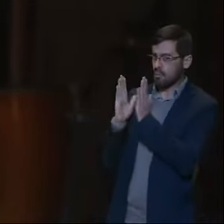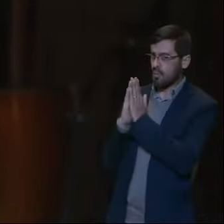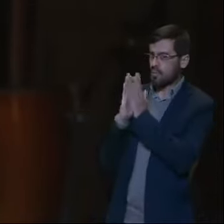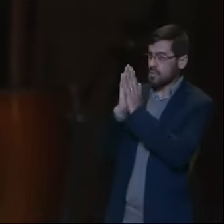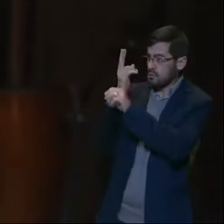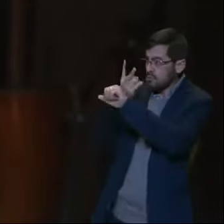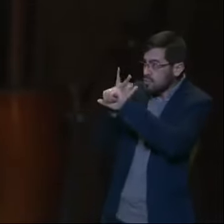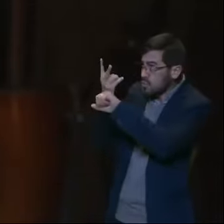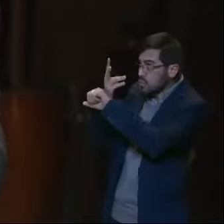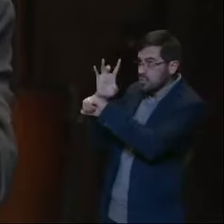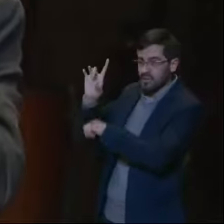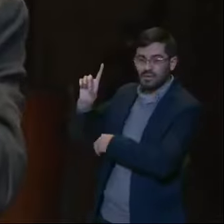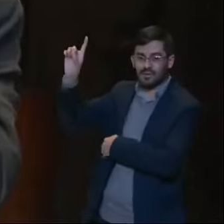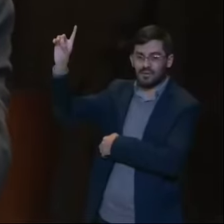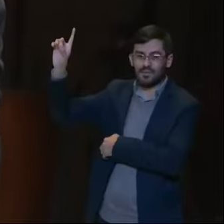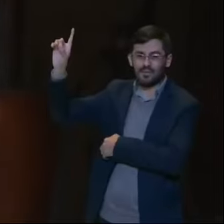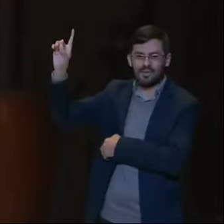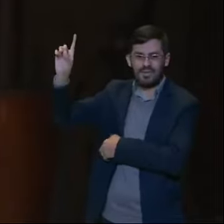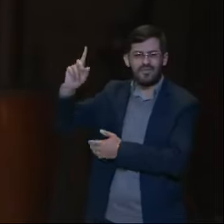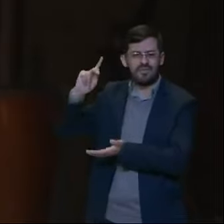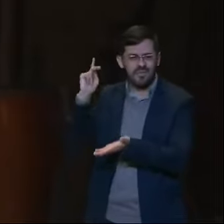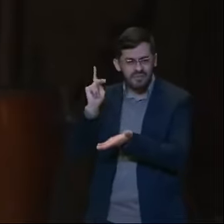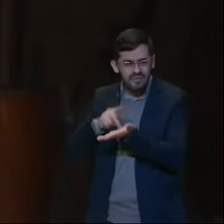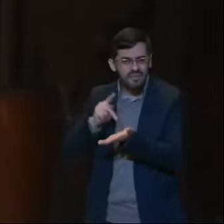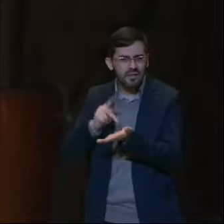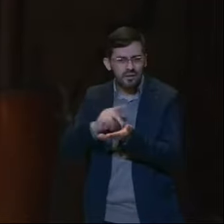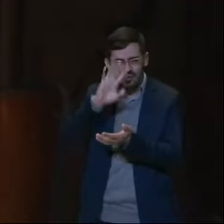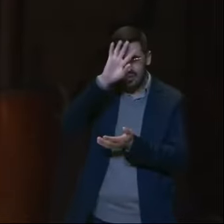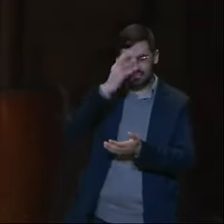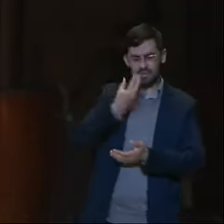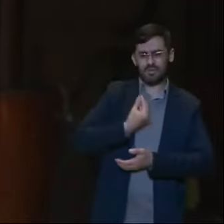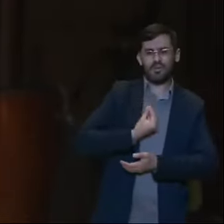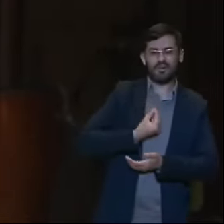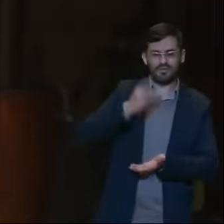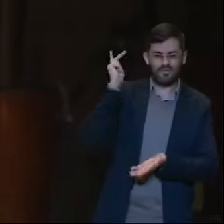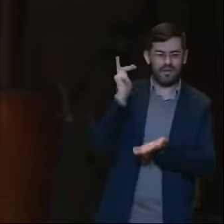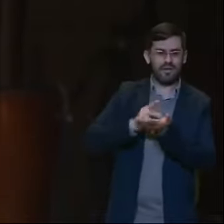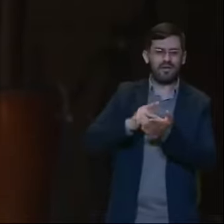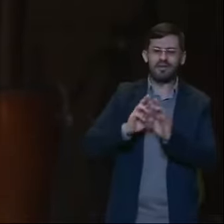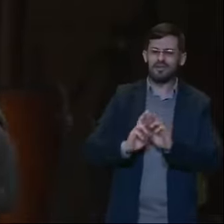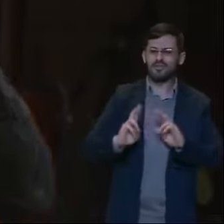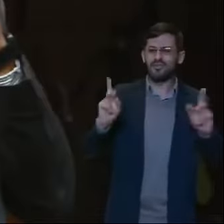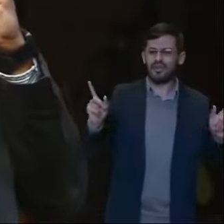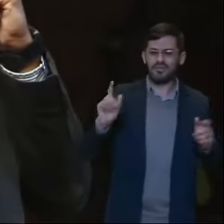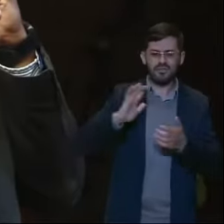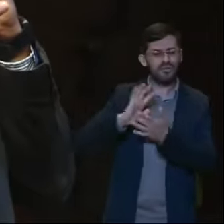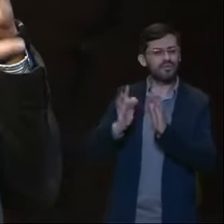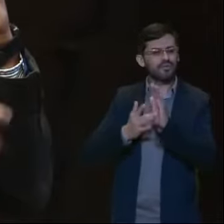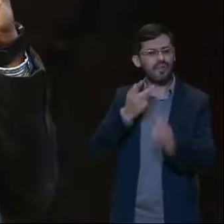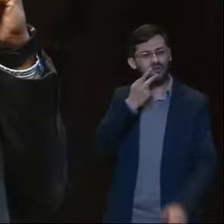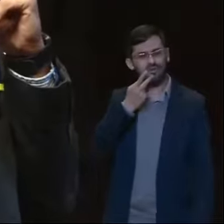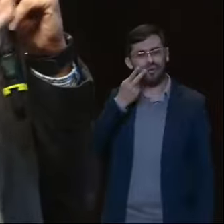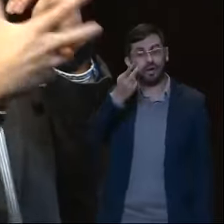Pai. Meus irmãos, eu diria que essa espiritualidade verdadeira, essa espiritualidade diferente que Jesus está falando,